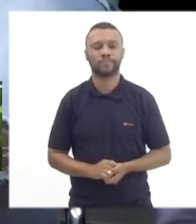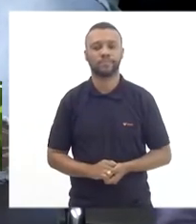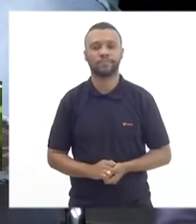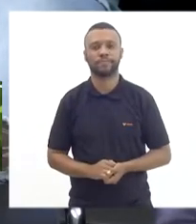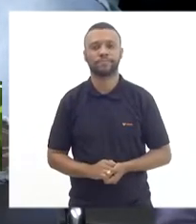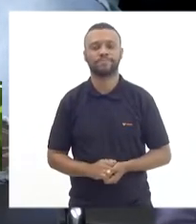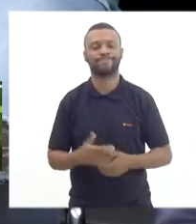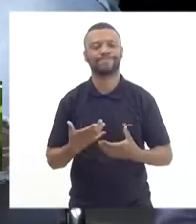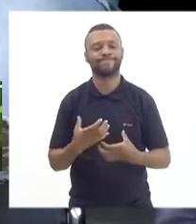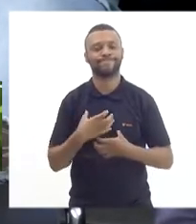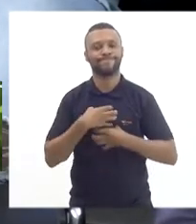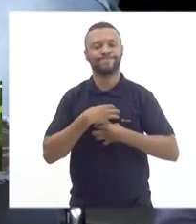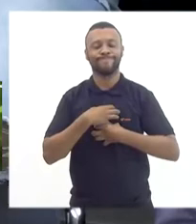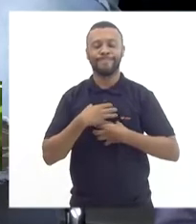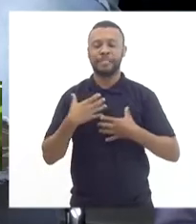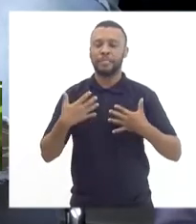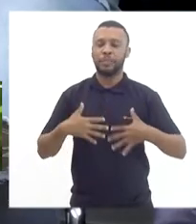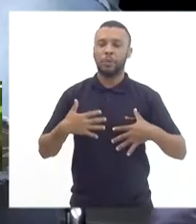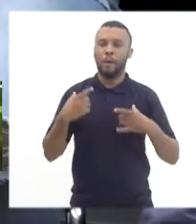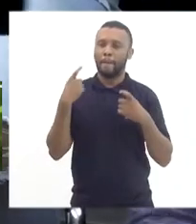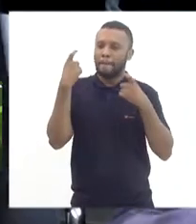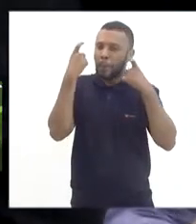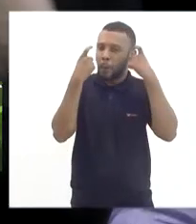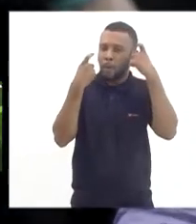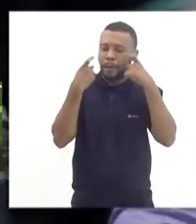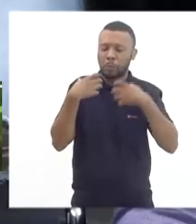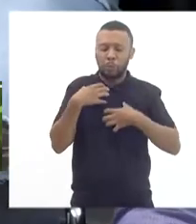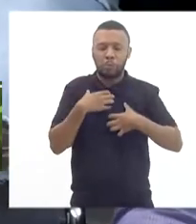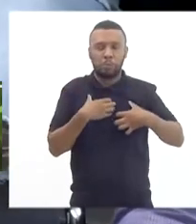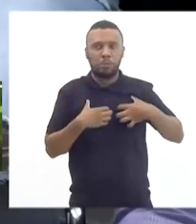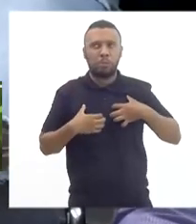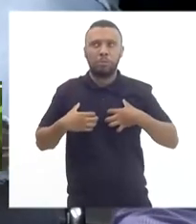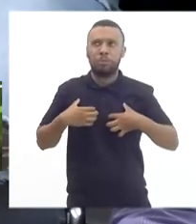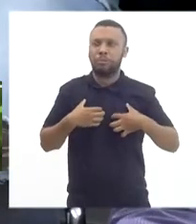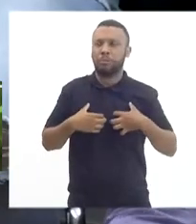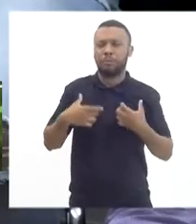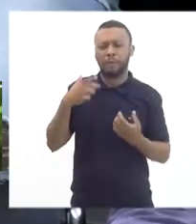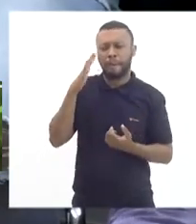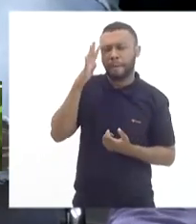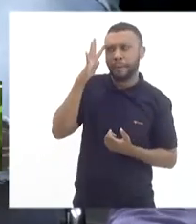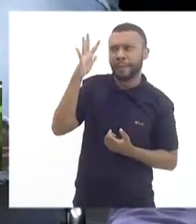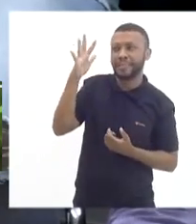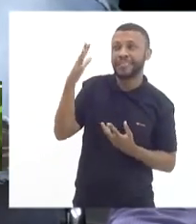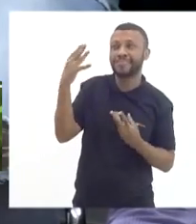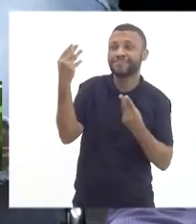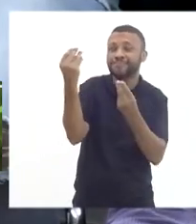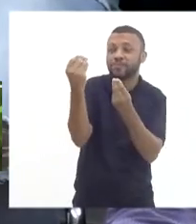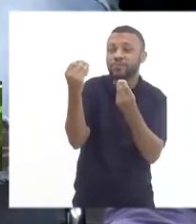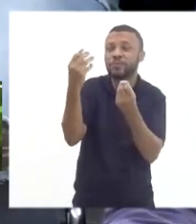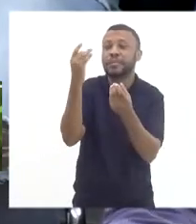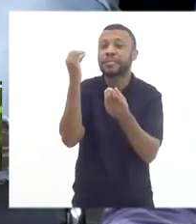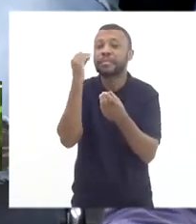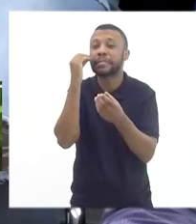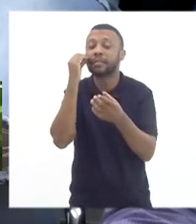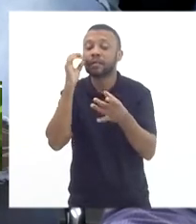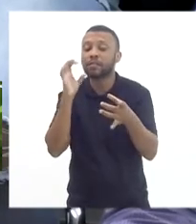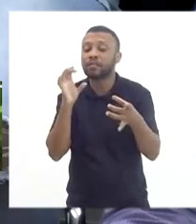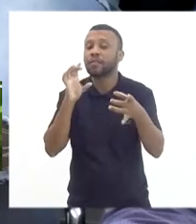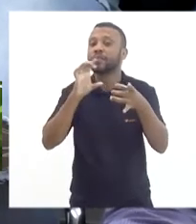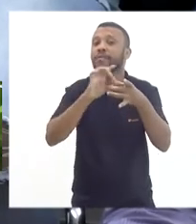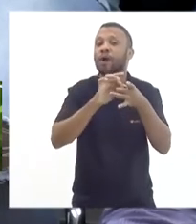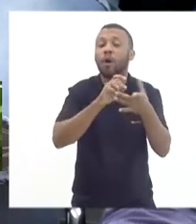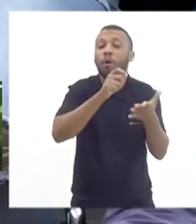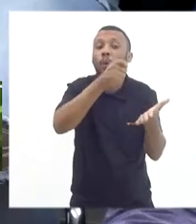pouco aflito, assim, pensar nessa sutil vinculação com a